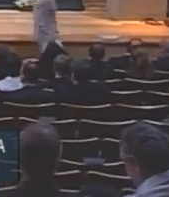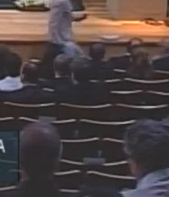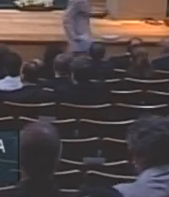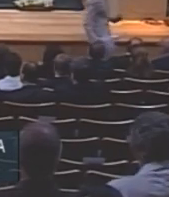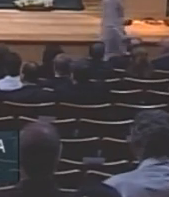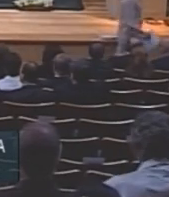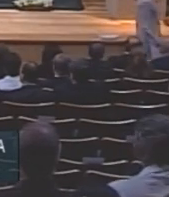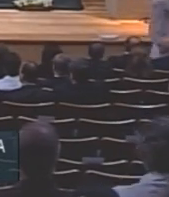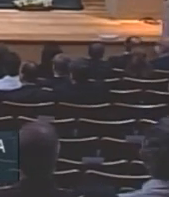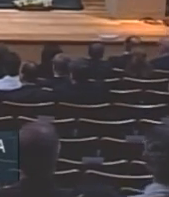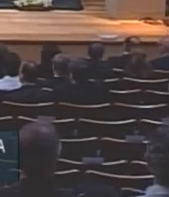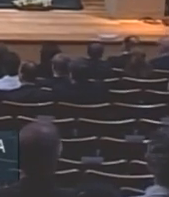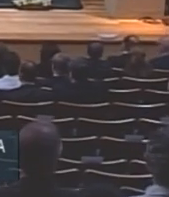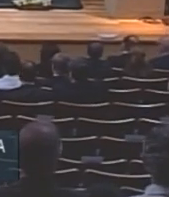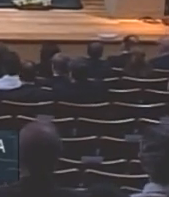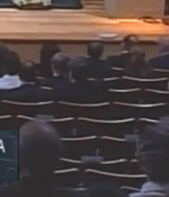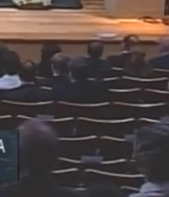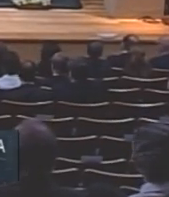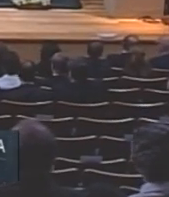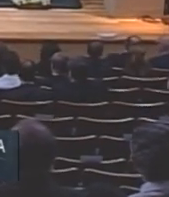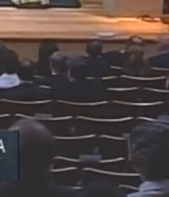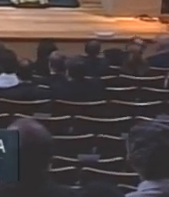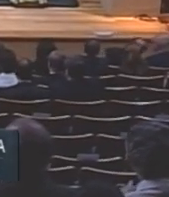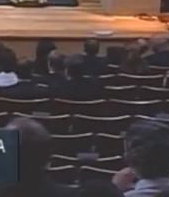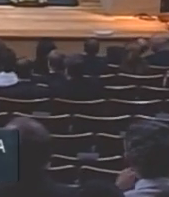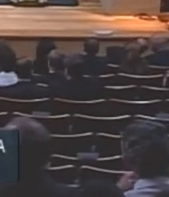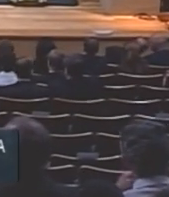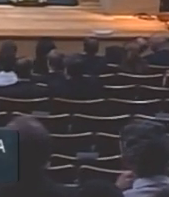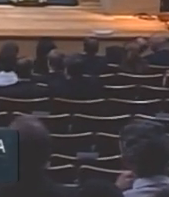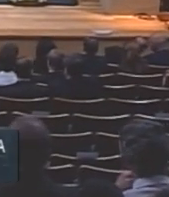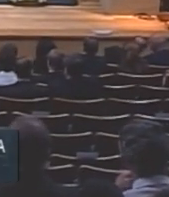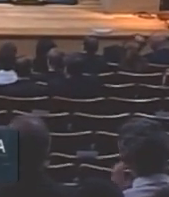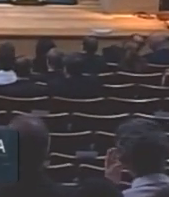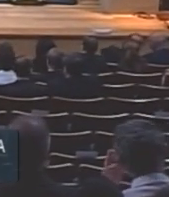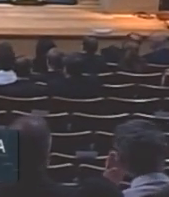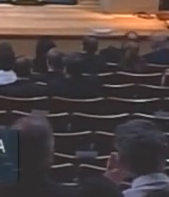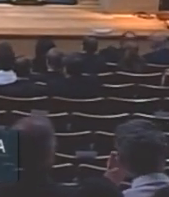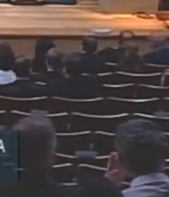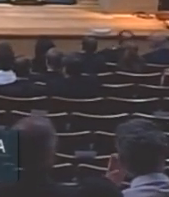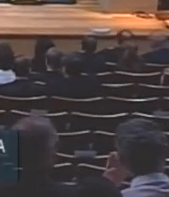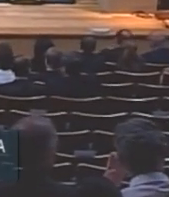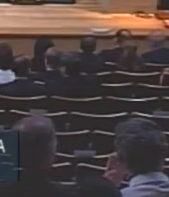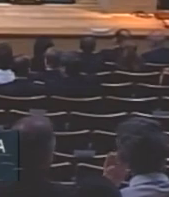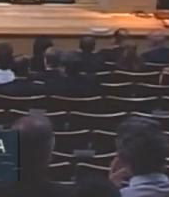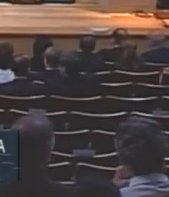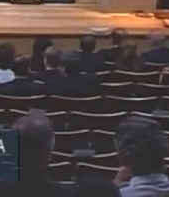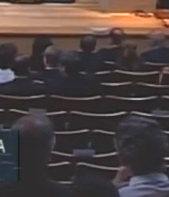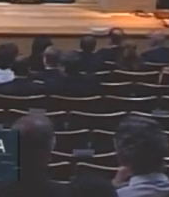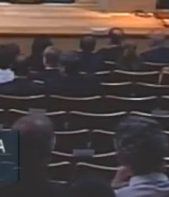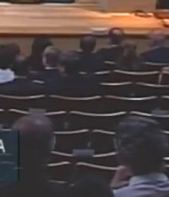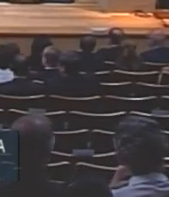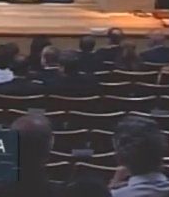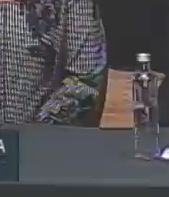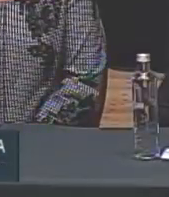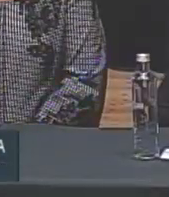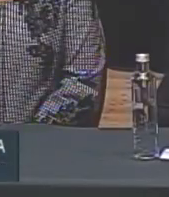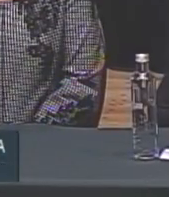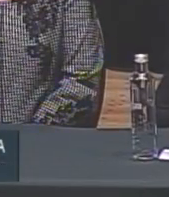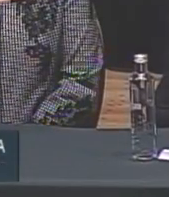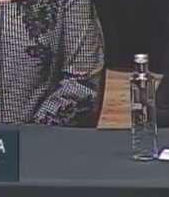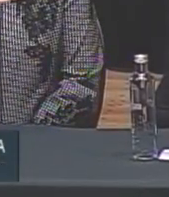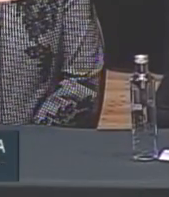em 19 de dezembro de 1912, inicia as comemorações de seu centenário com algumas